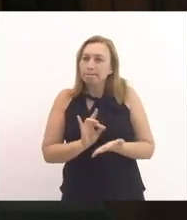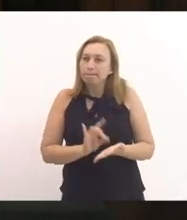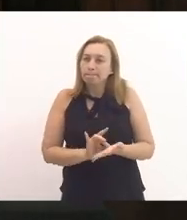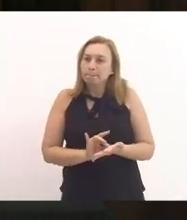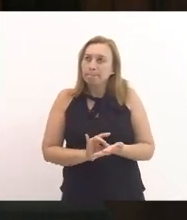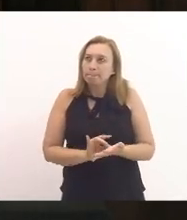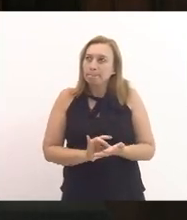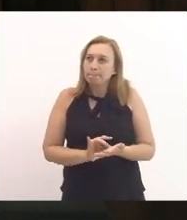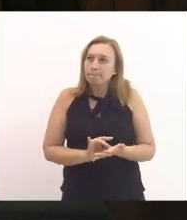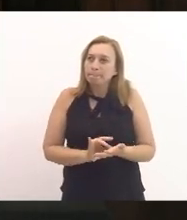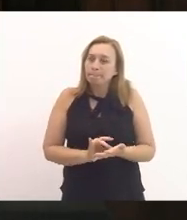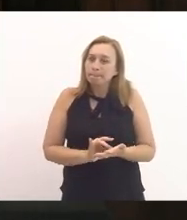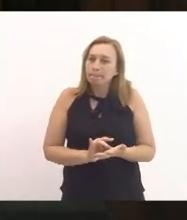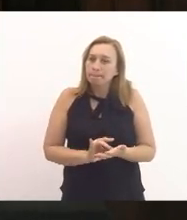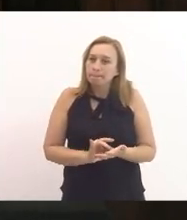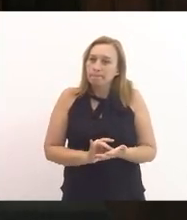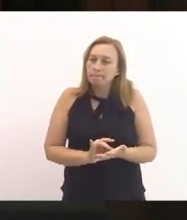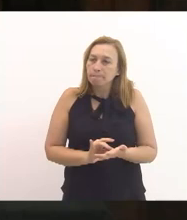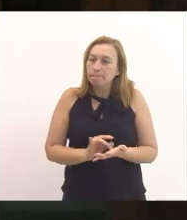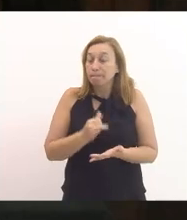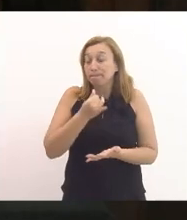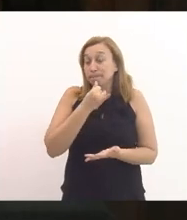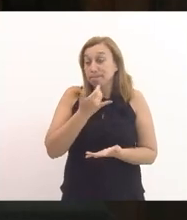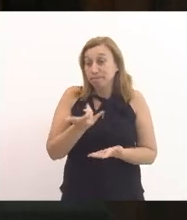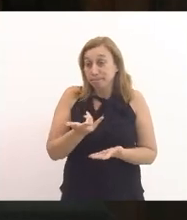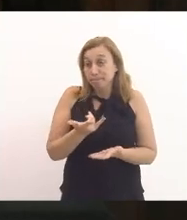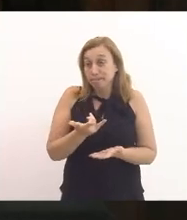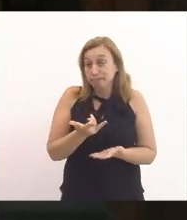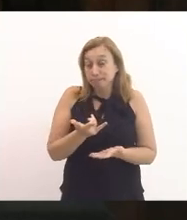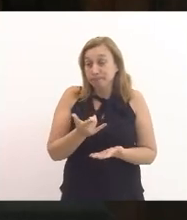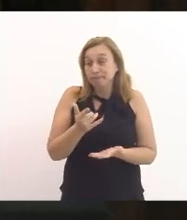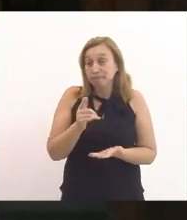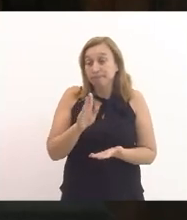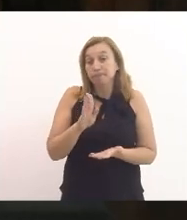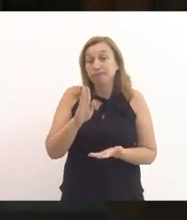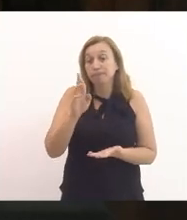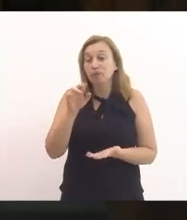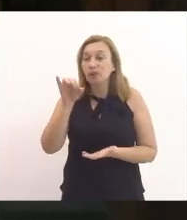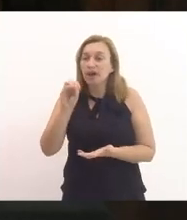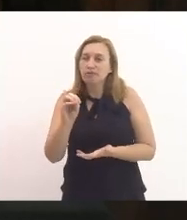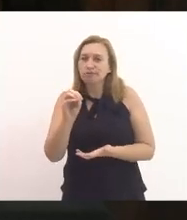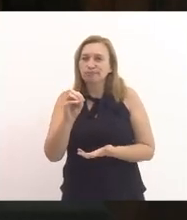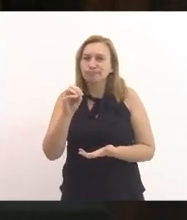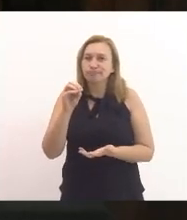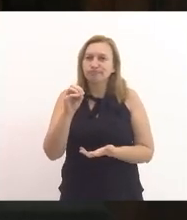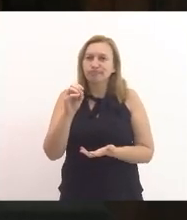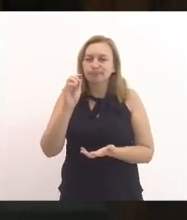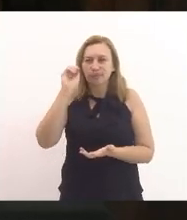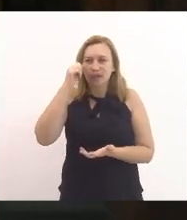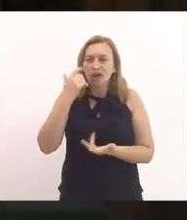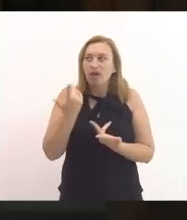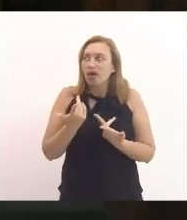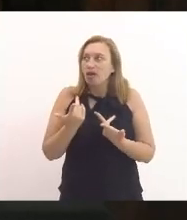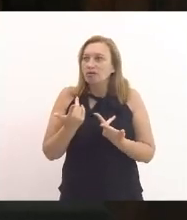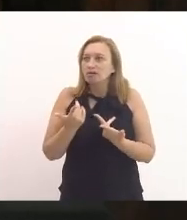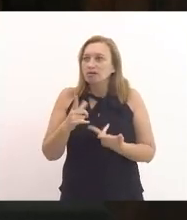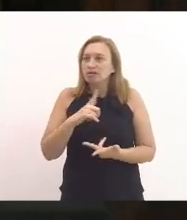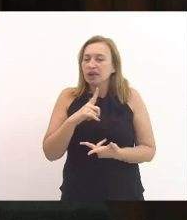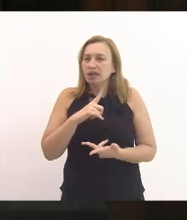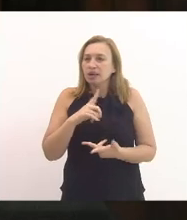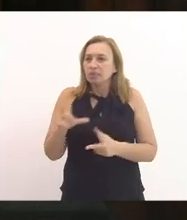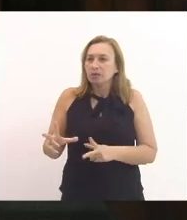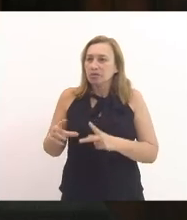é uma verdadeira incógnita né aquele um verdadeiro buraco negro onde a gente tem por merecimento